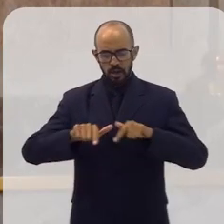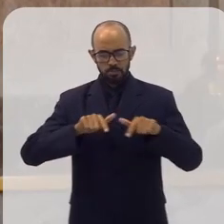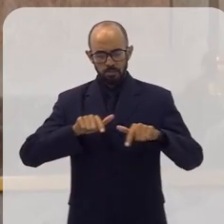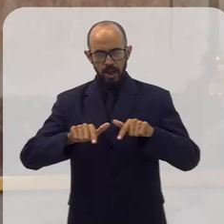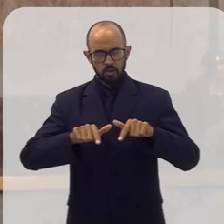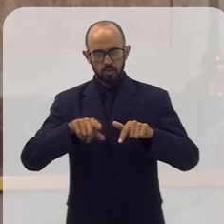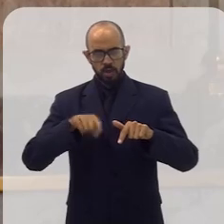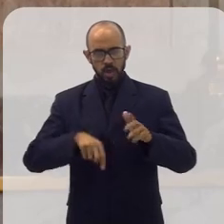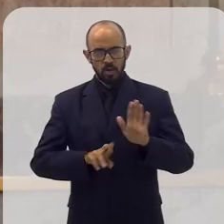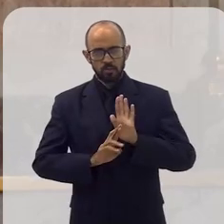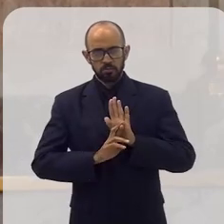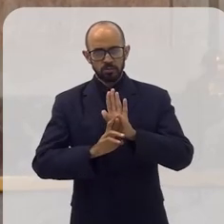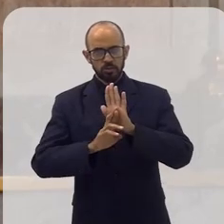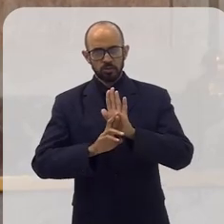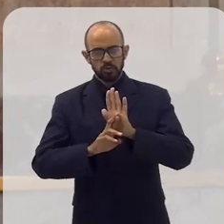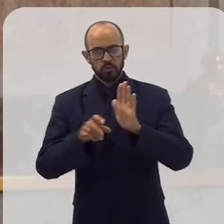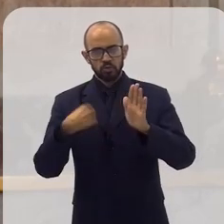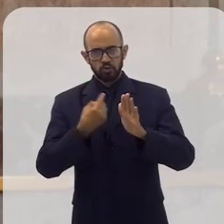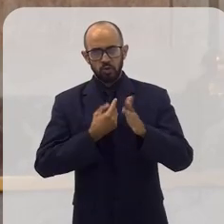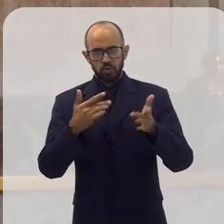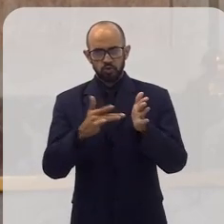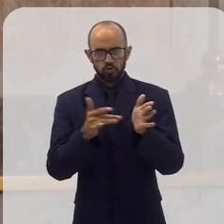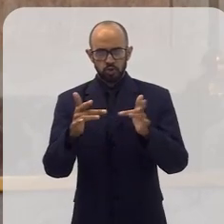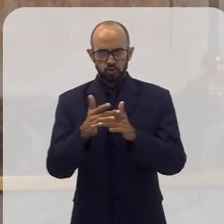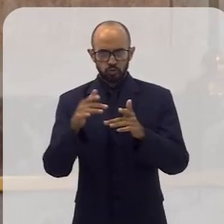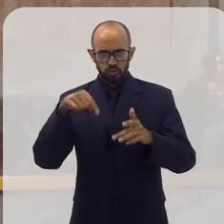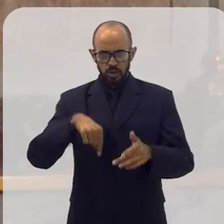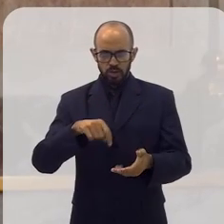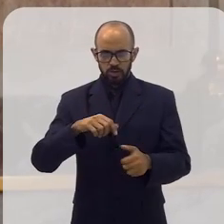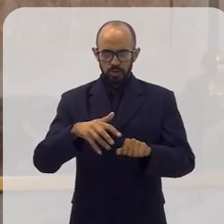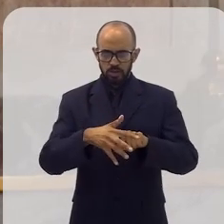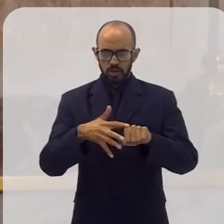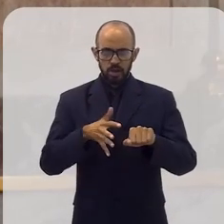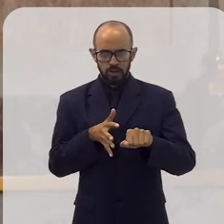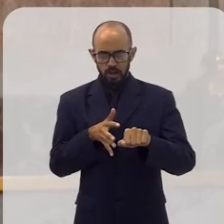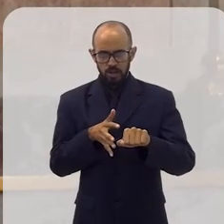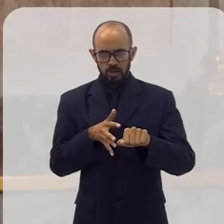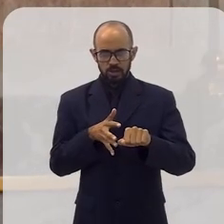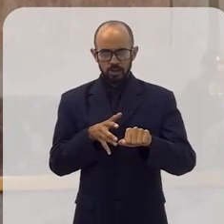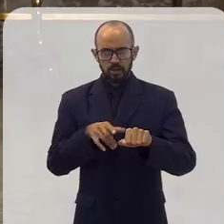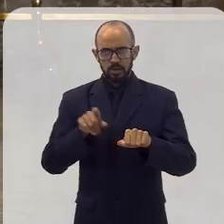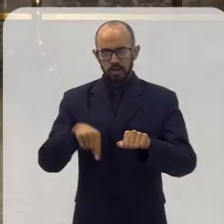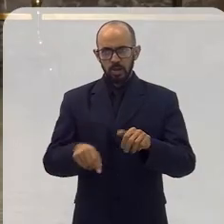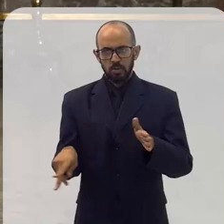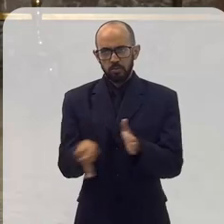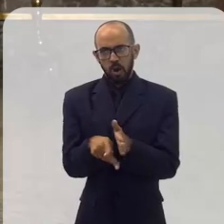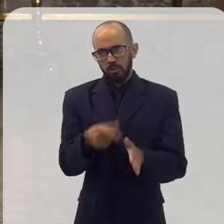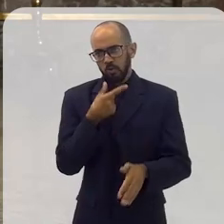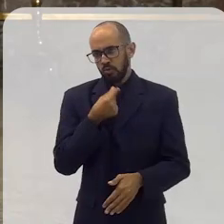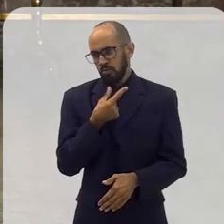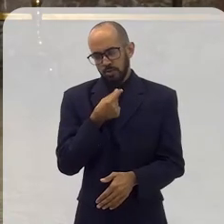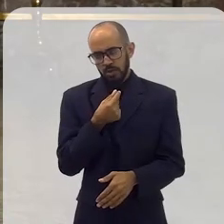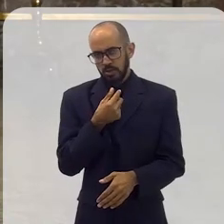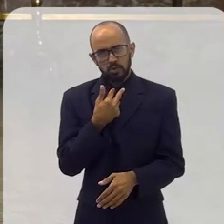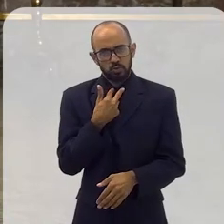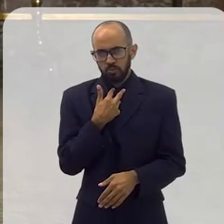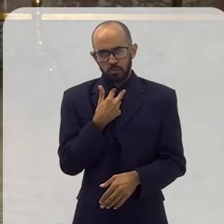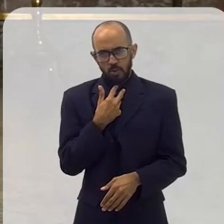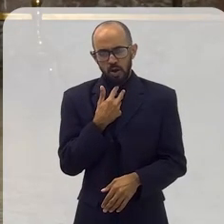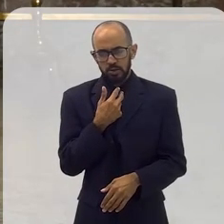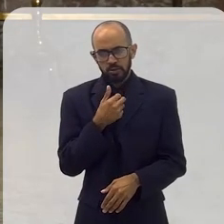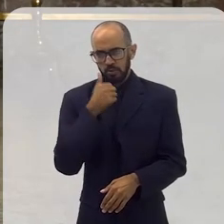uma representante de Nosso Senhor na Terra. O representante deve estar um homem também, não pode